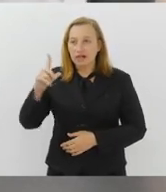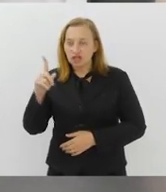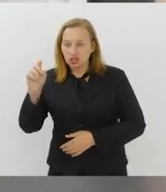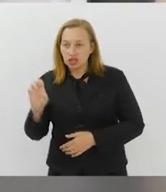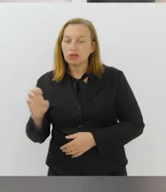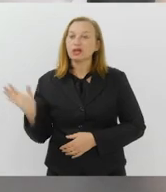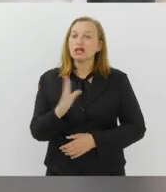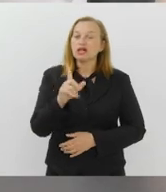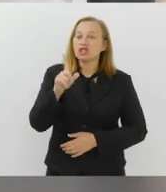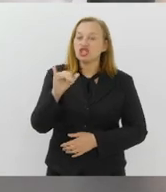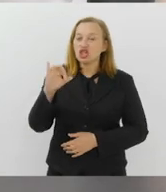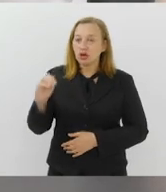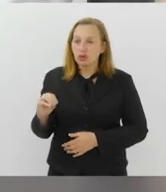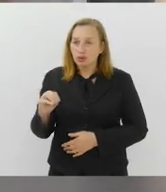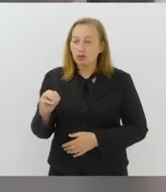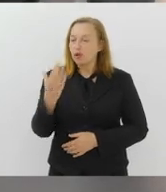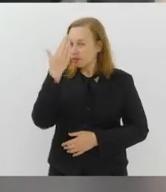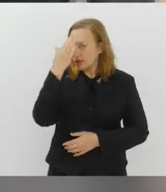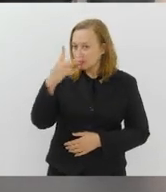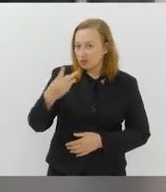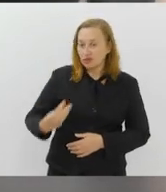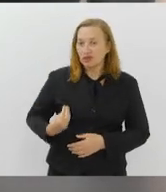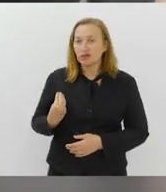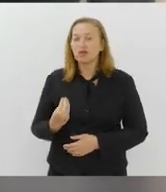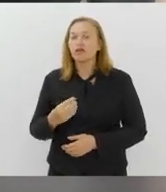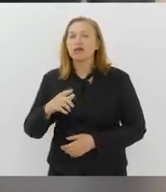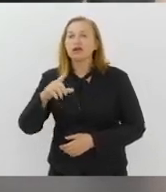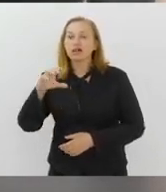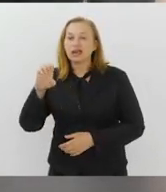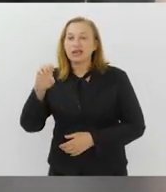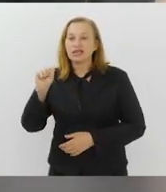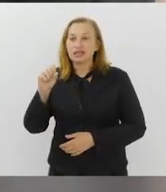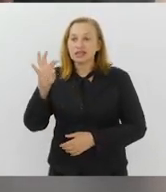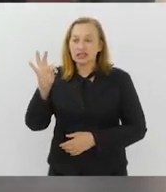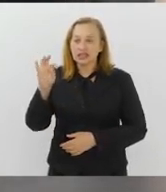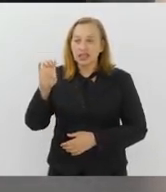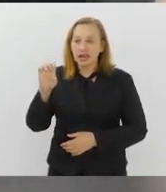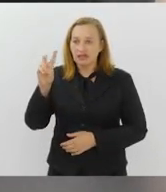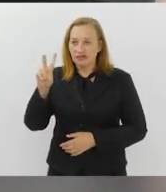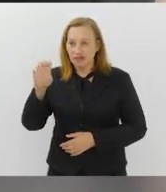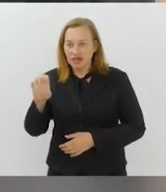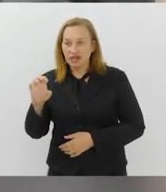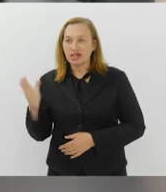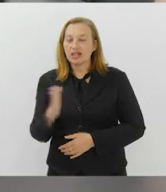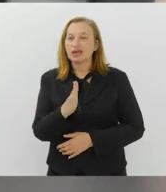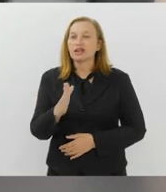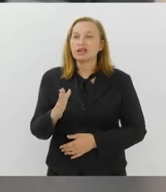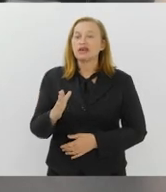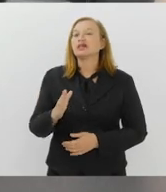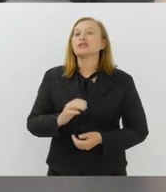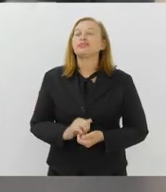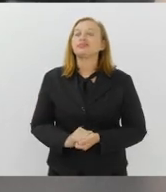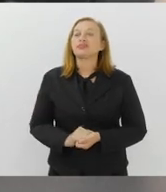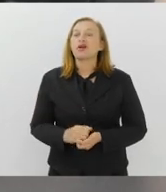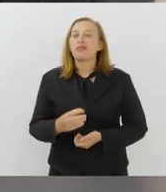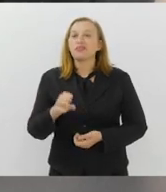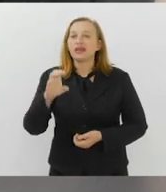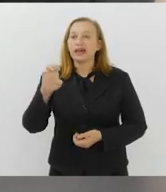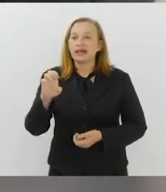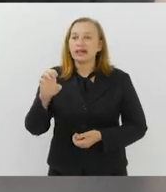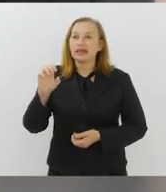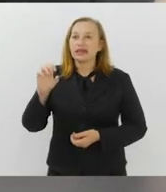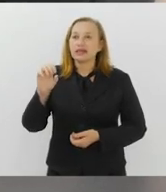Diego Carneiro, obrigado pela presença. O Esteves Pedro, da CNSEG, muito obrigado, Esteves, pela presença. O Ezequiel